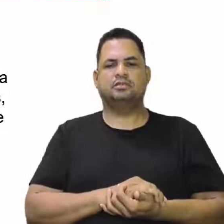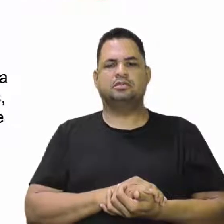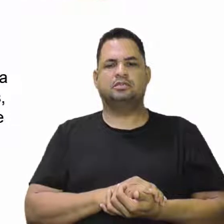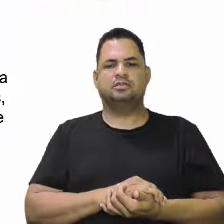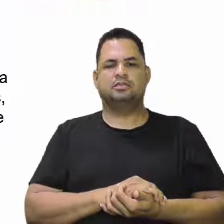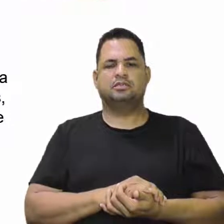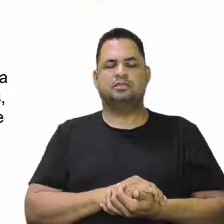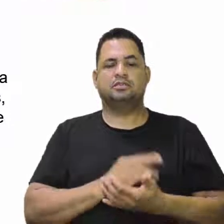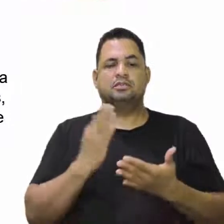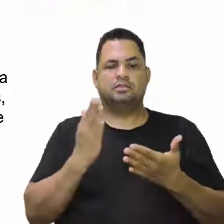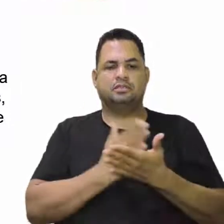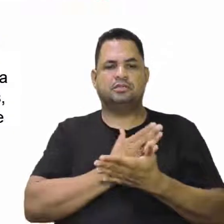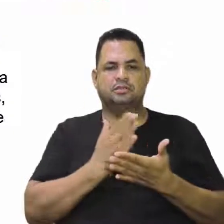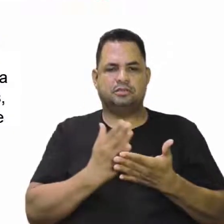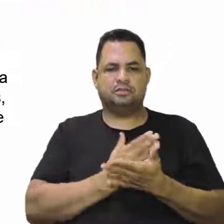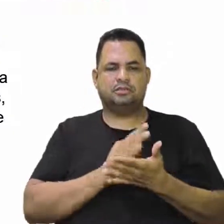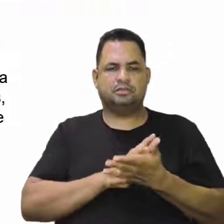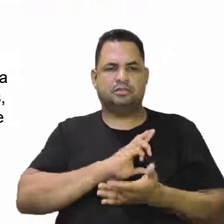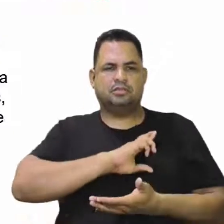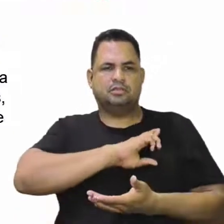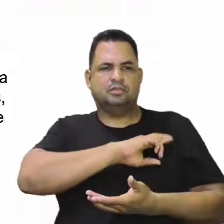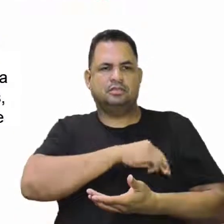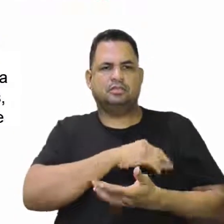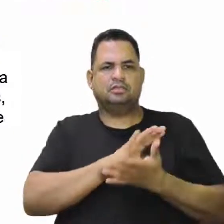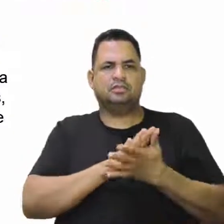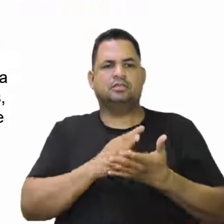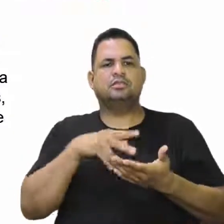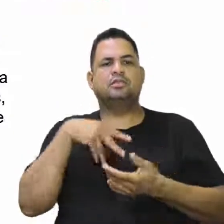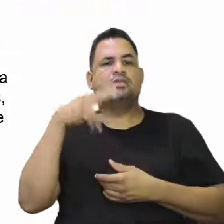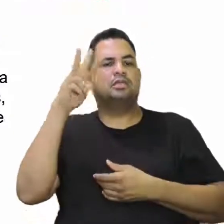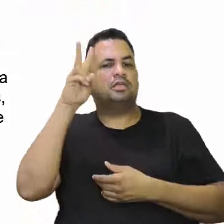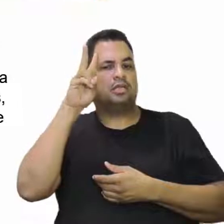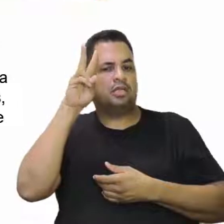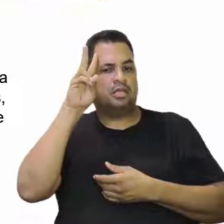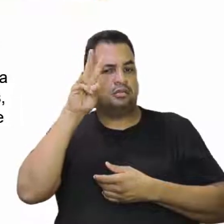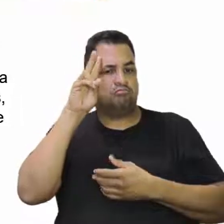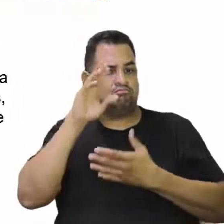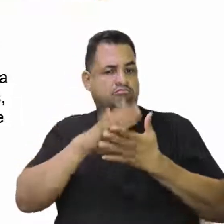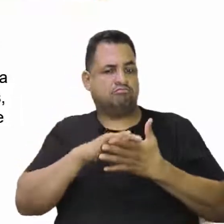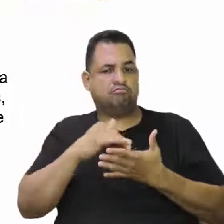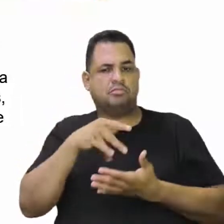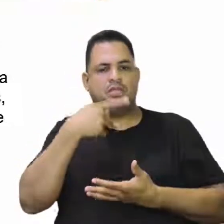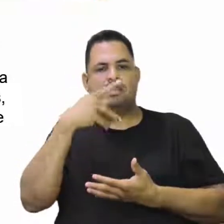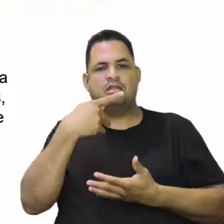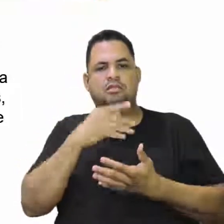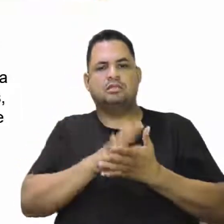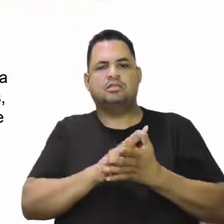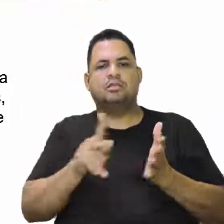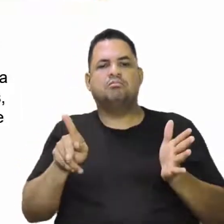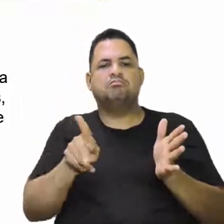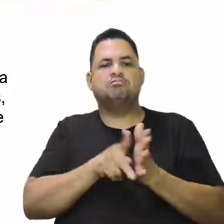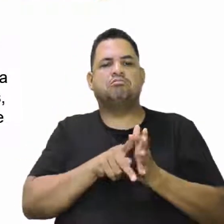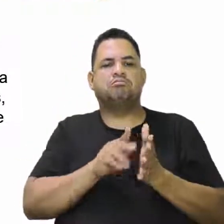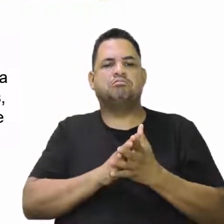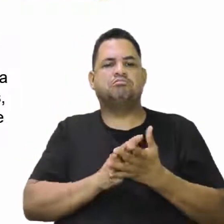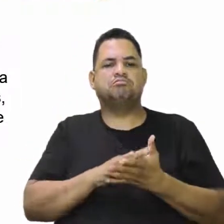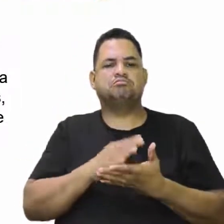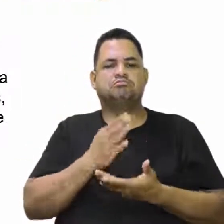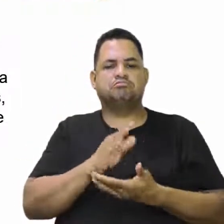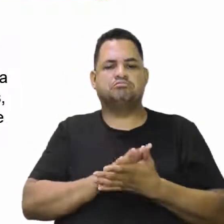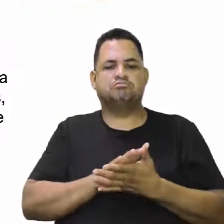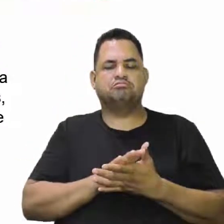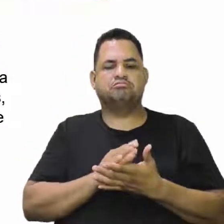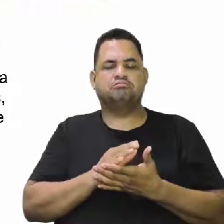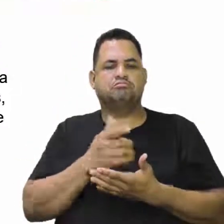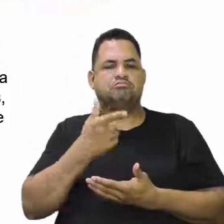Esse livro, esse romance, ele é narrado da perspectiva dos seus protagonistas. Então não tem um